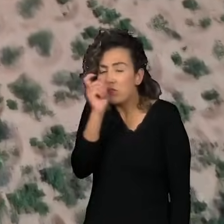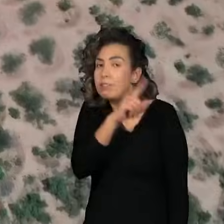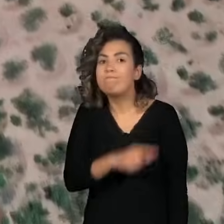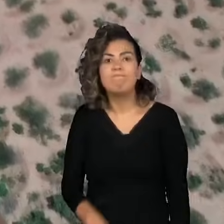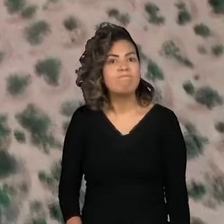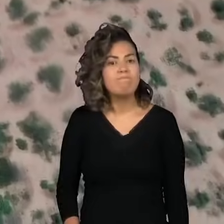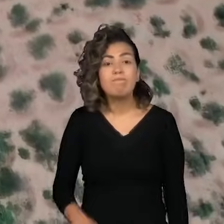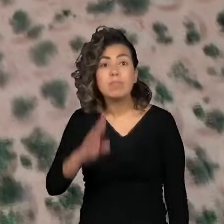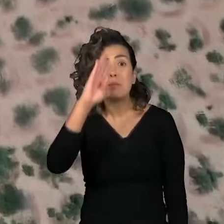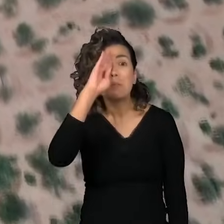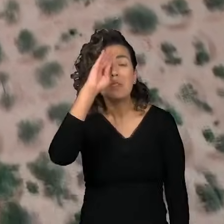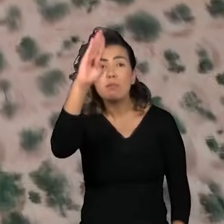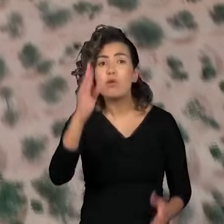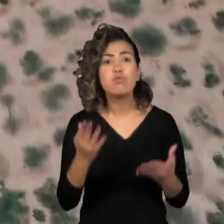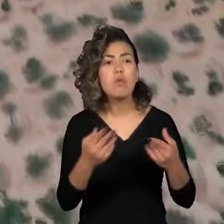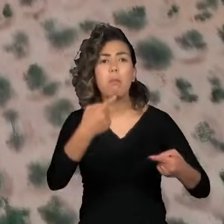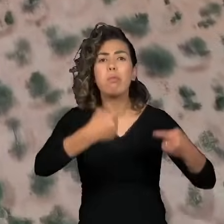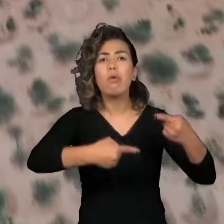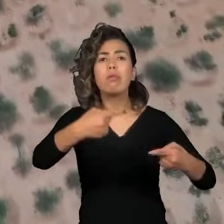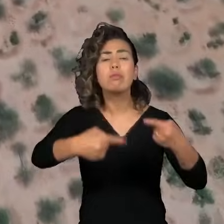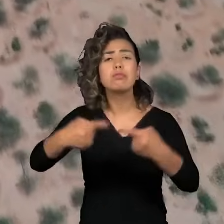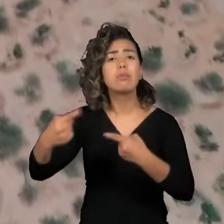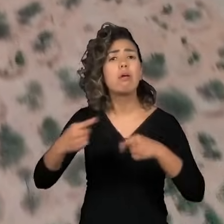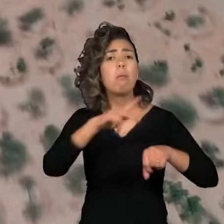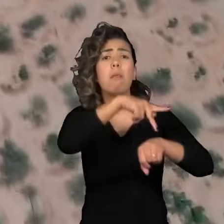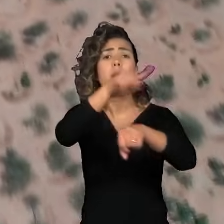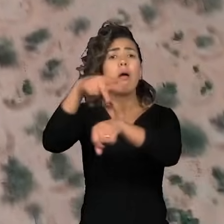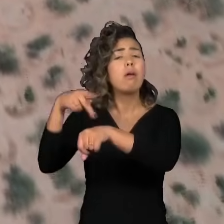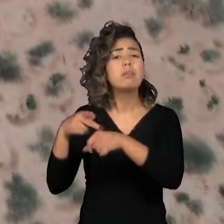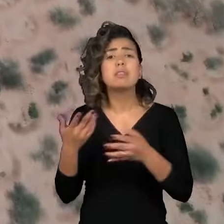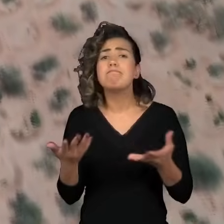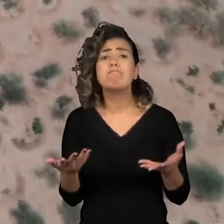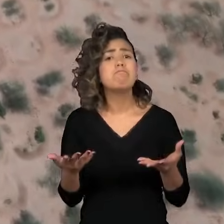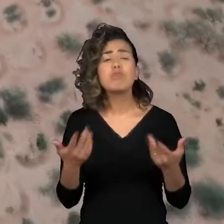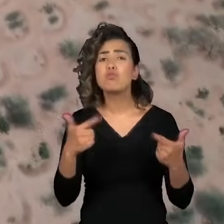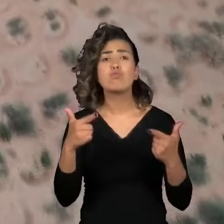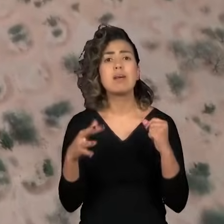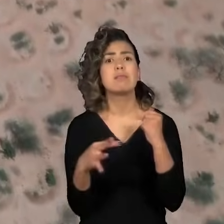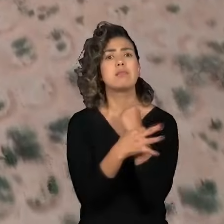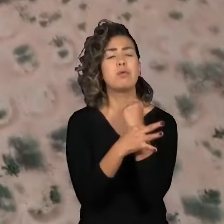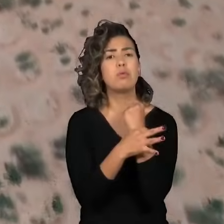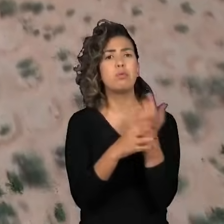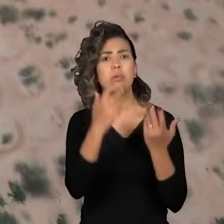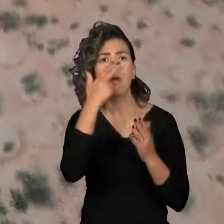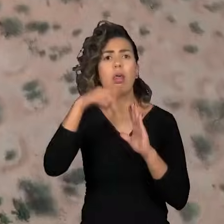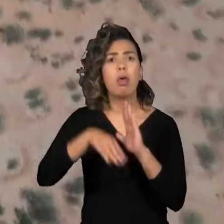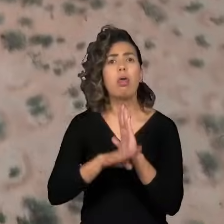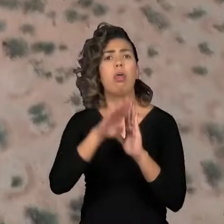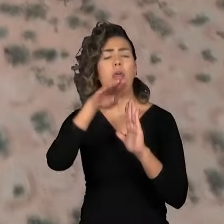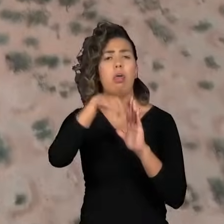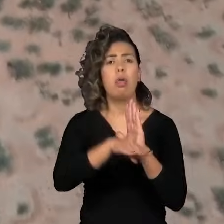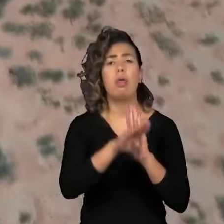sim a instabilidade política de alguns países que enfrentam conflitos armados.